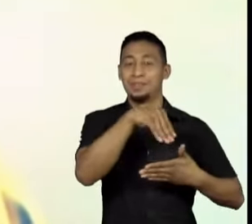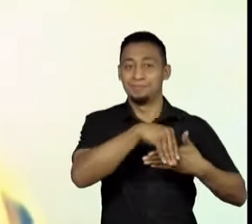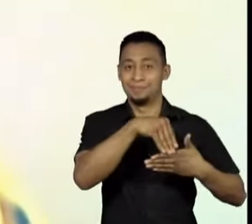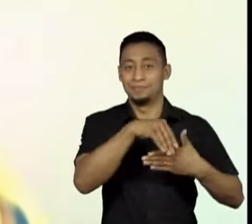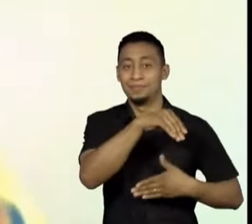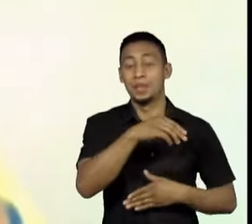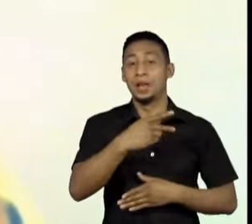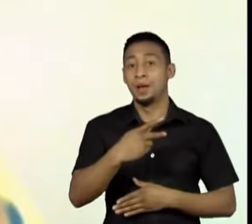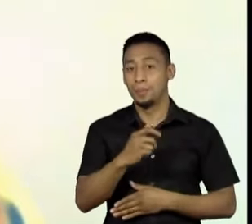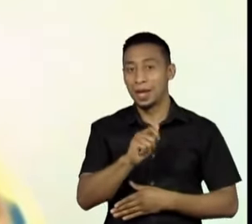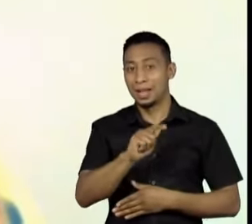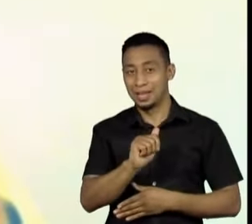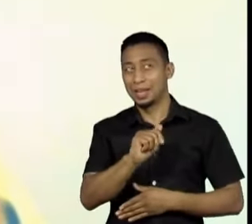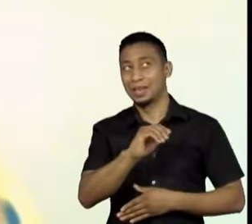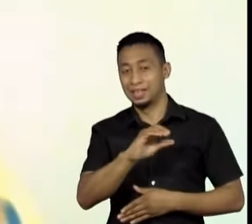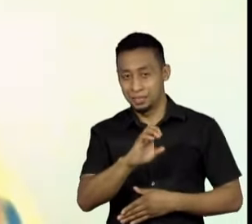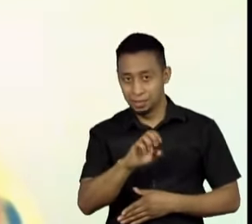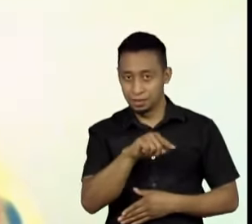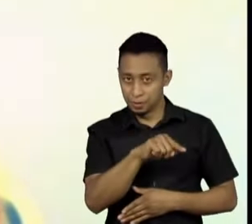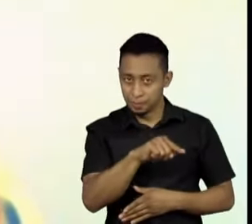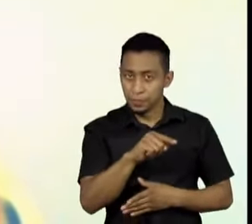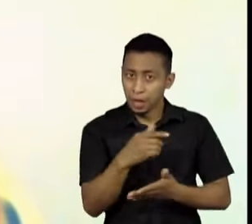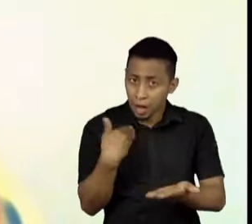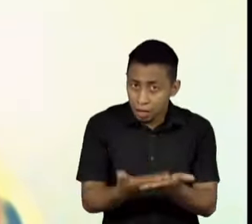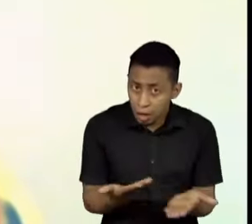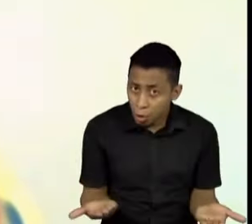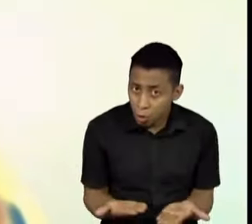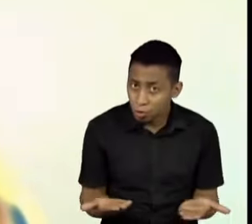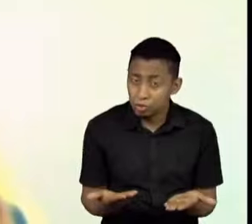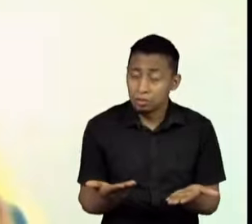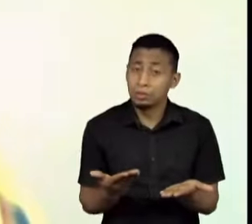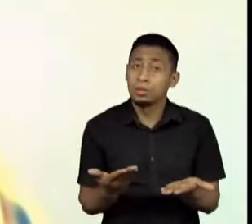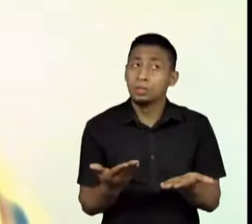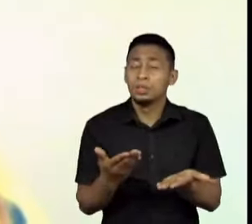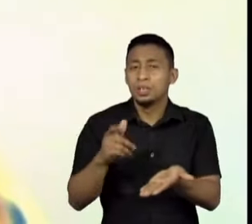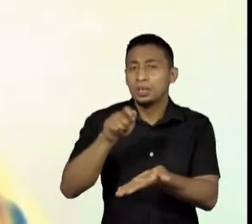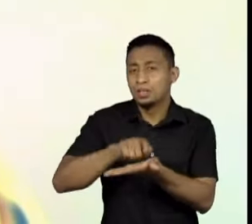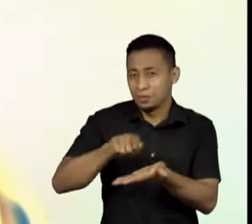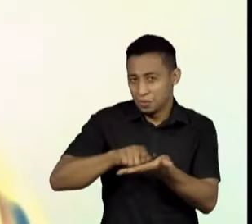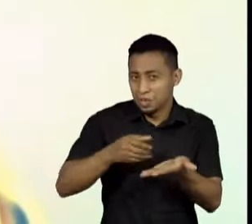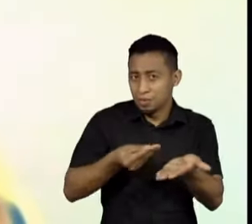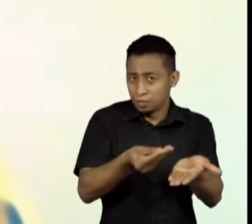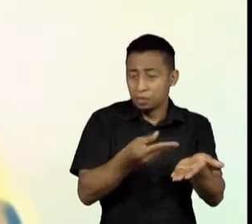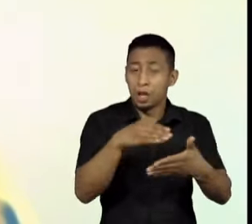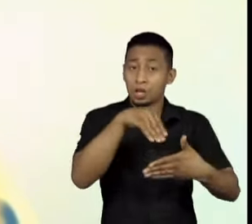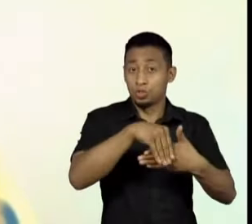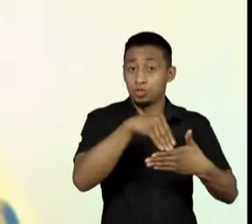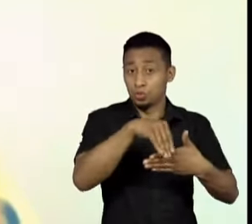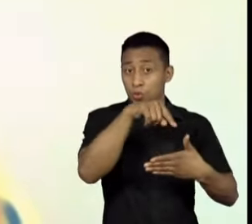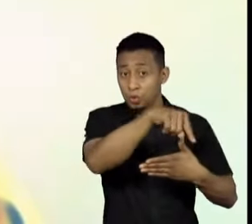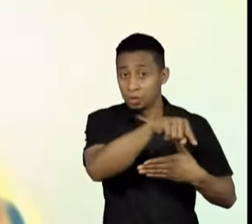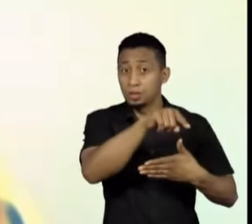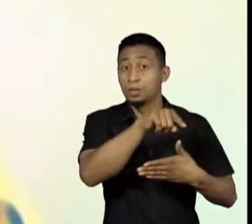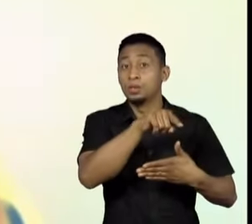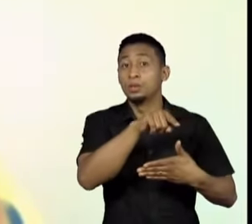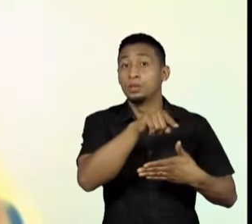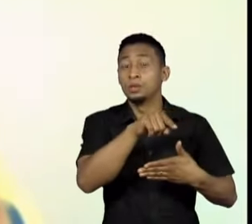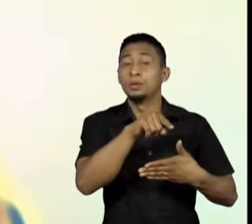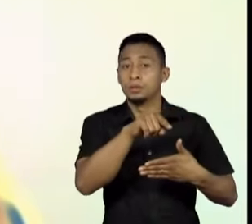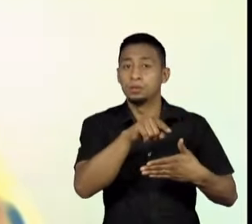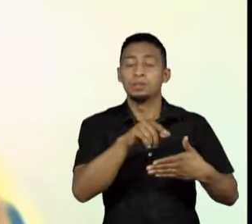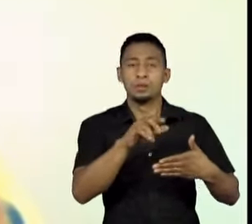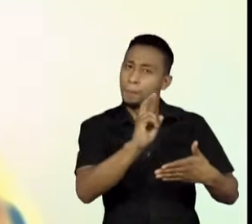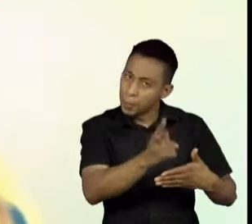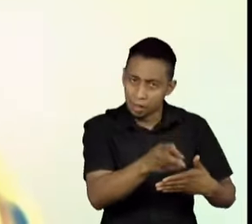Palas. Fora as editoras negras, até hoje eu publico, fora as editoras negras, eu só venho publicando